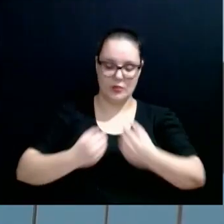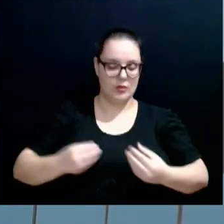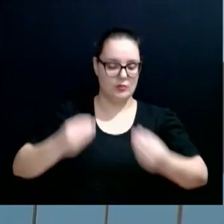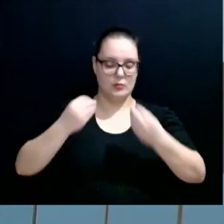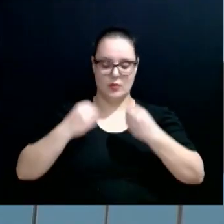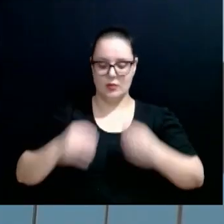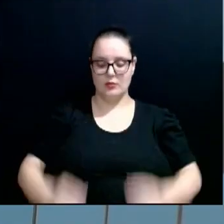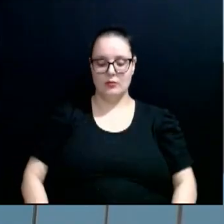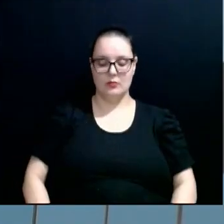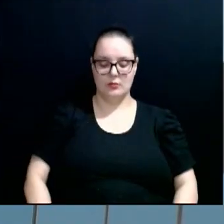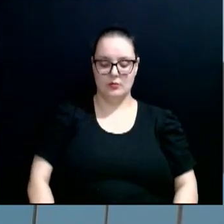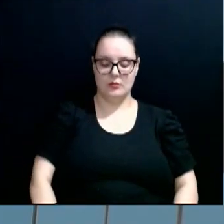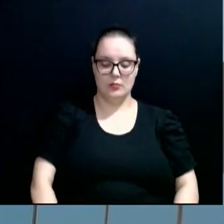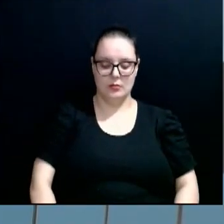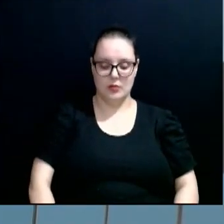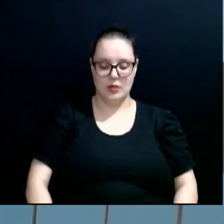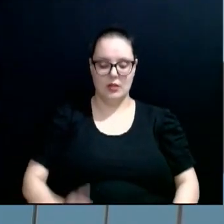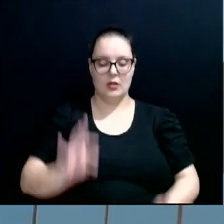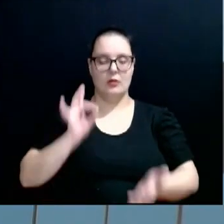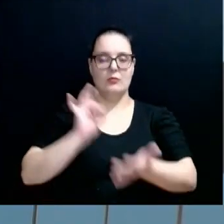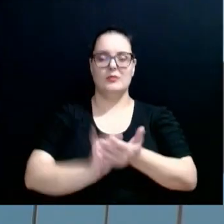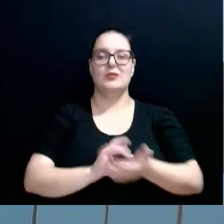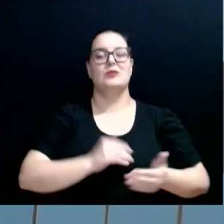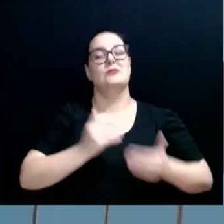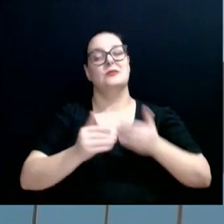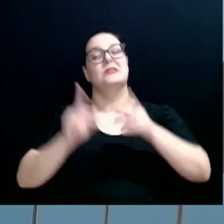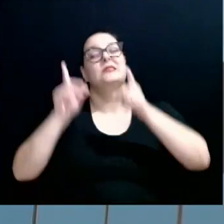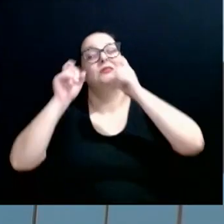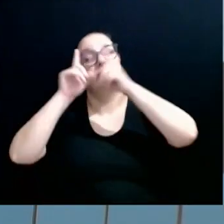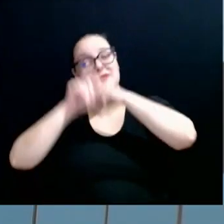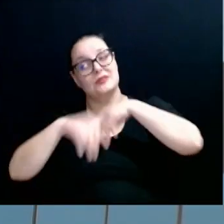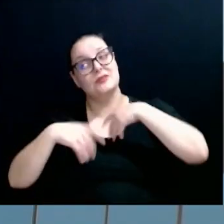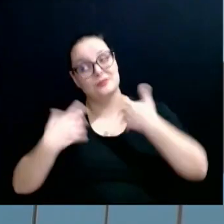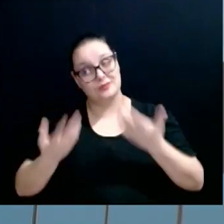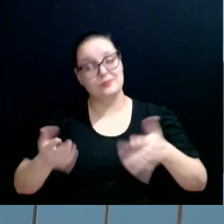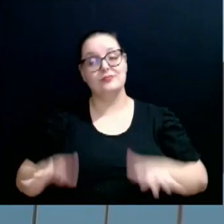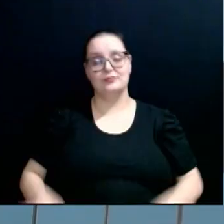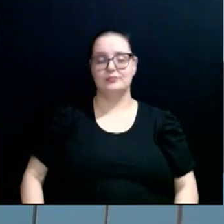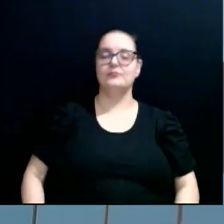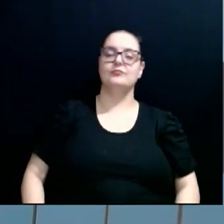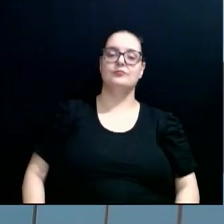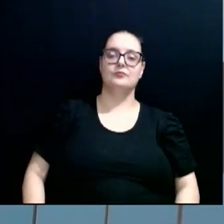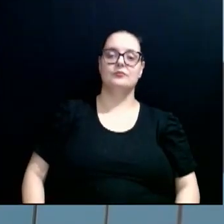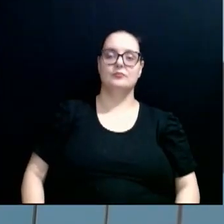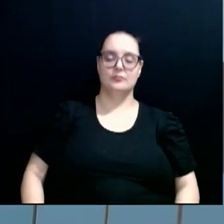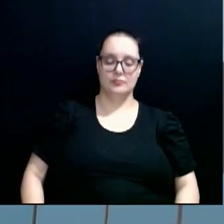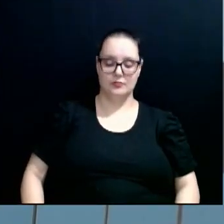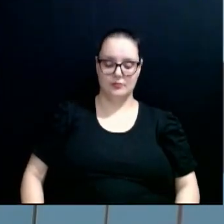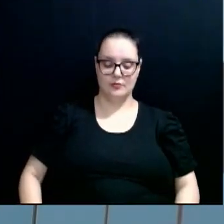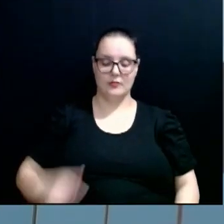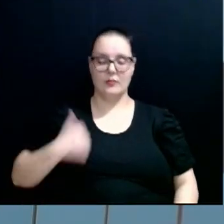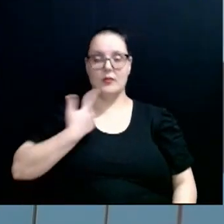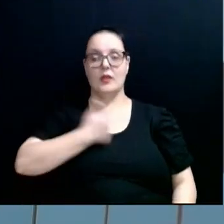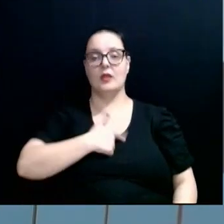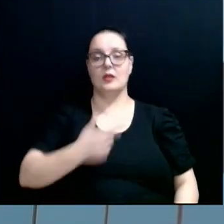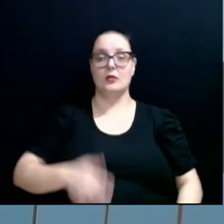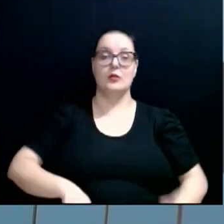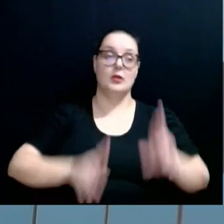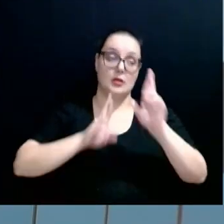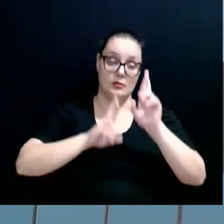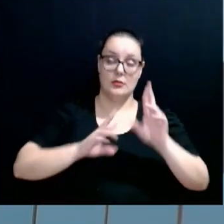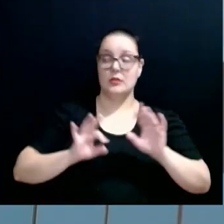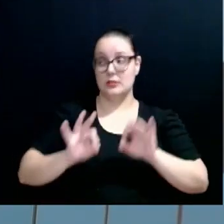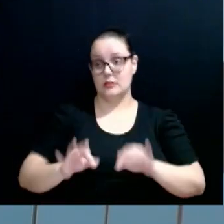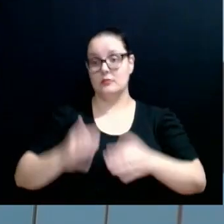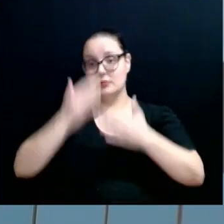Realmente é um processo complexo e a gente espera que dê certo. Agradecer ao